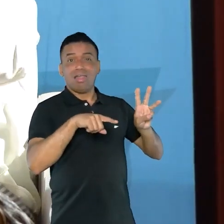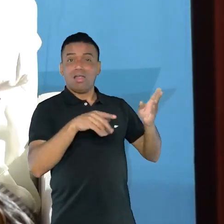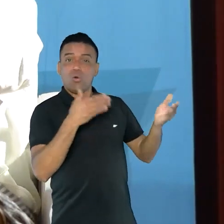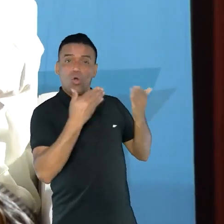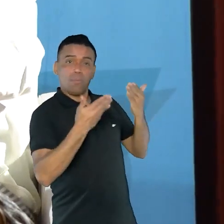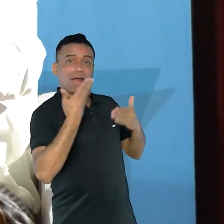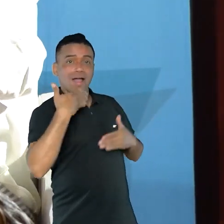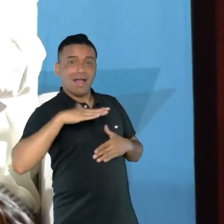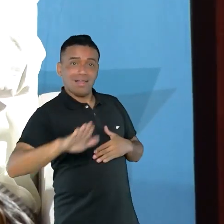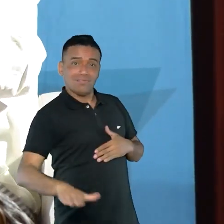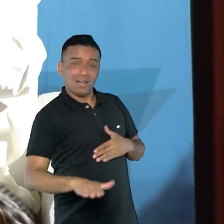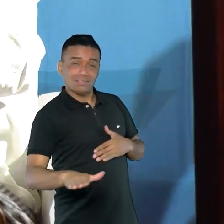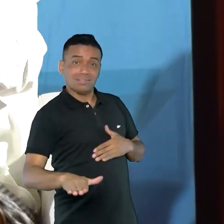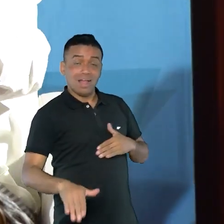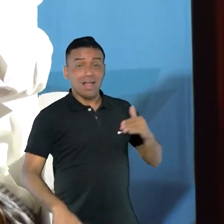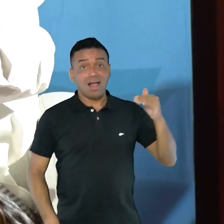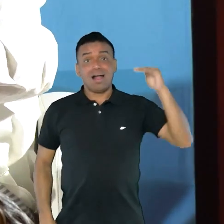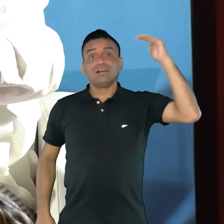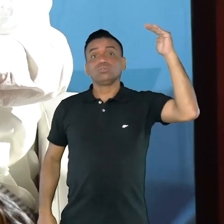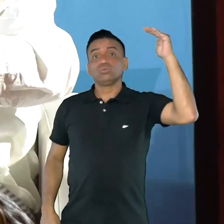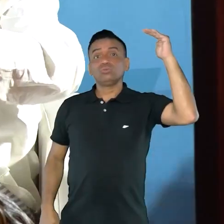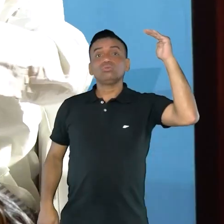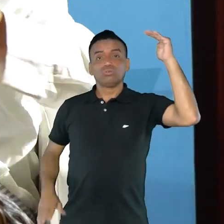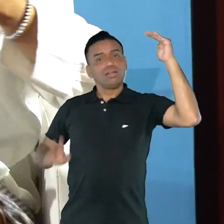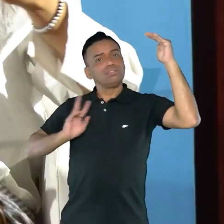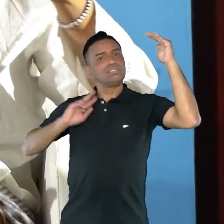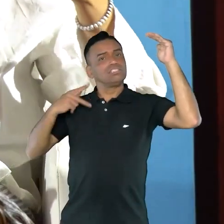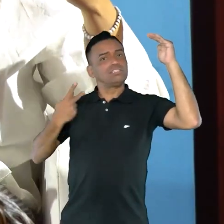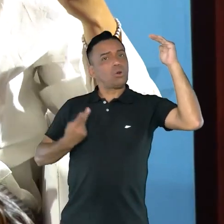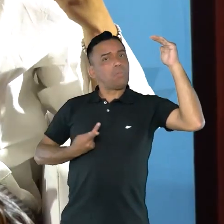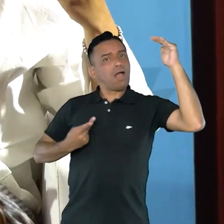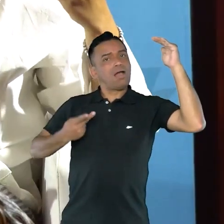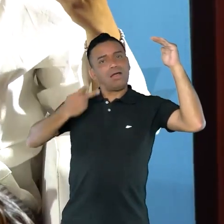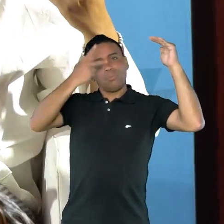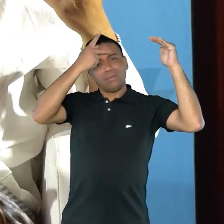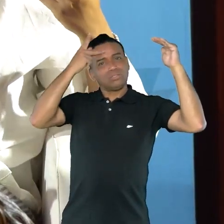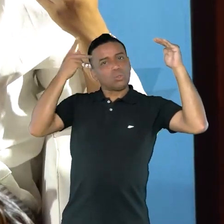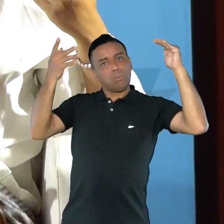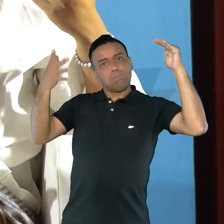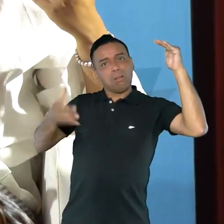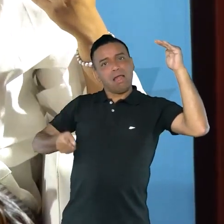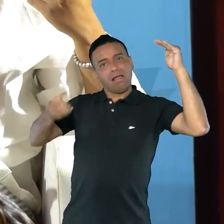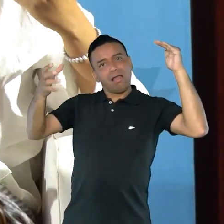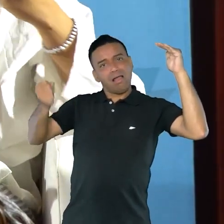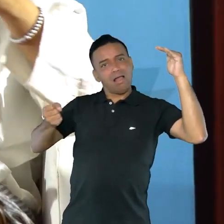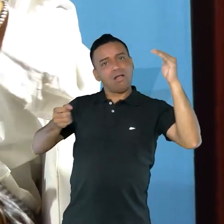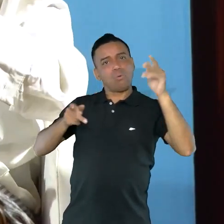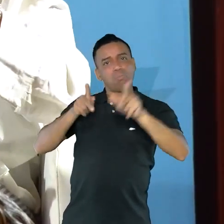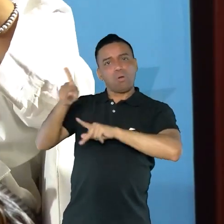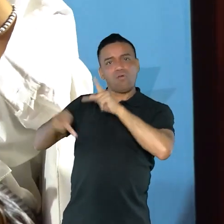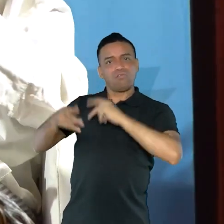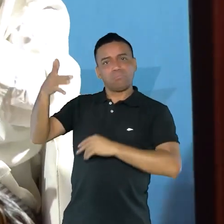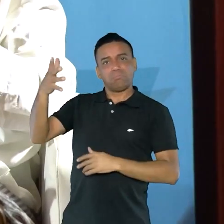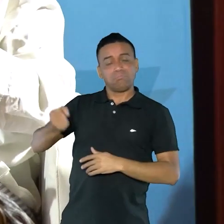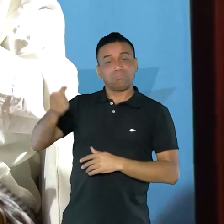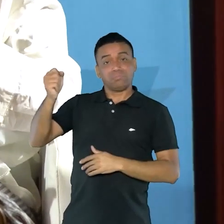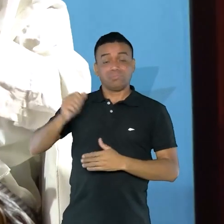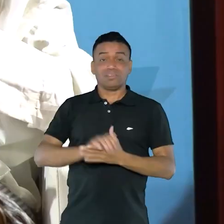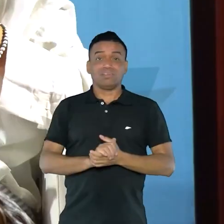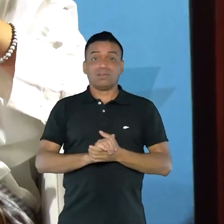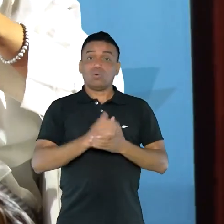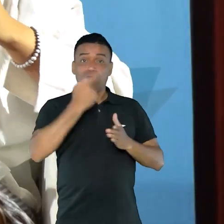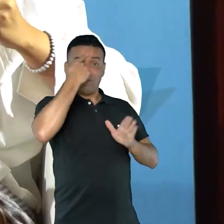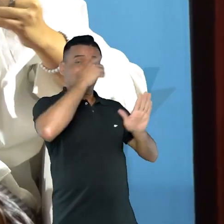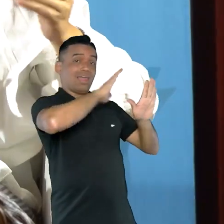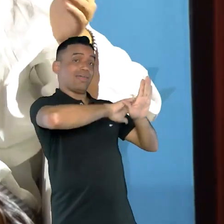a parte adulta seria o civilizado. Então, ele atribuía uma ideia de progresso, de